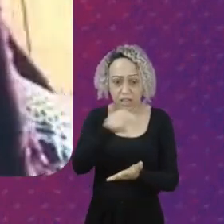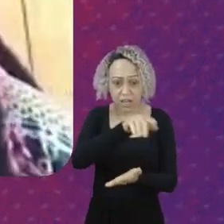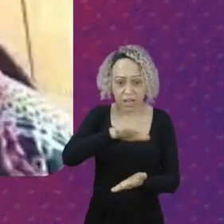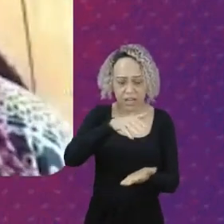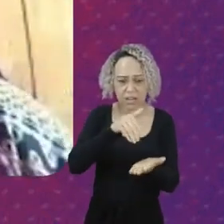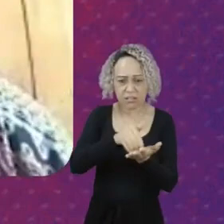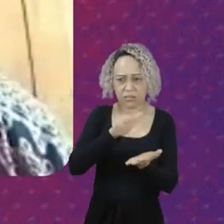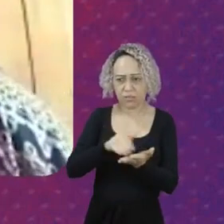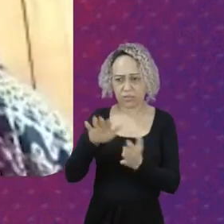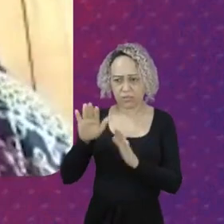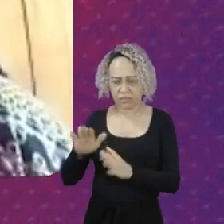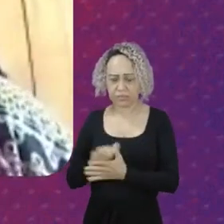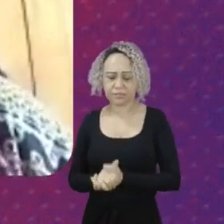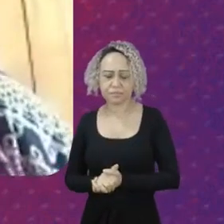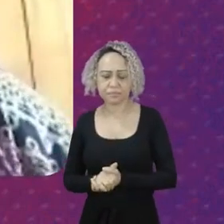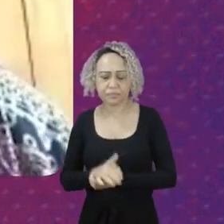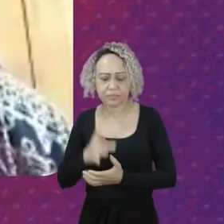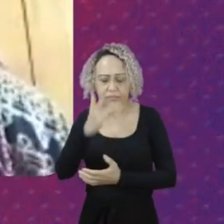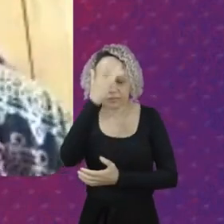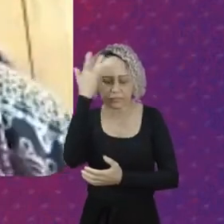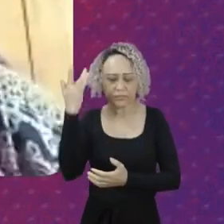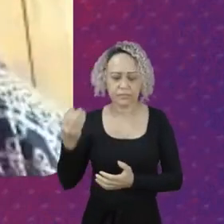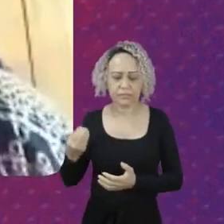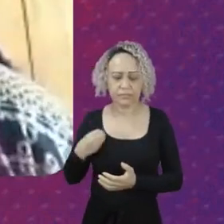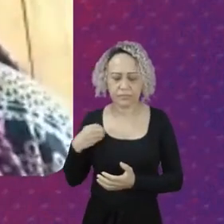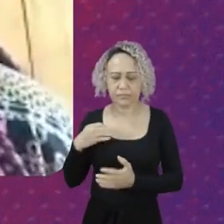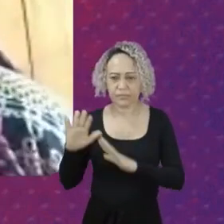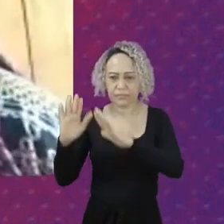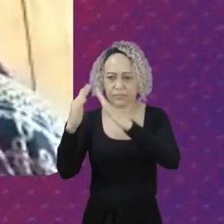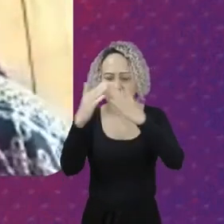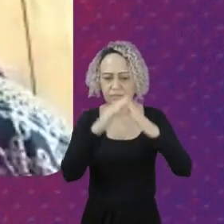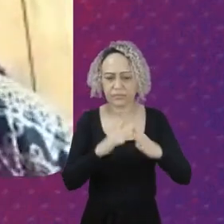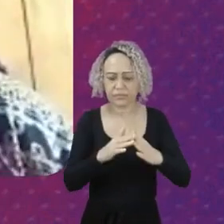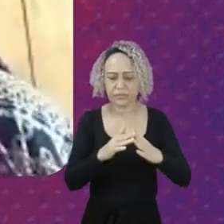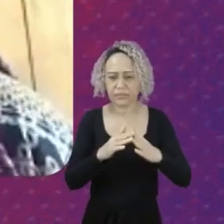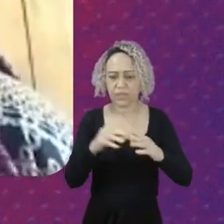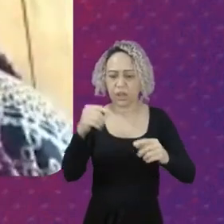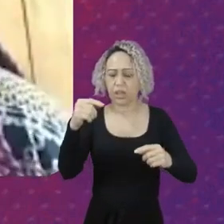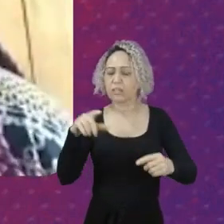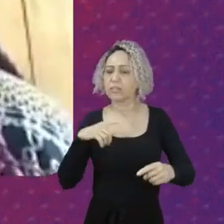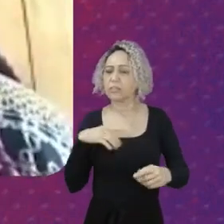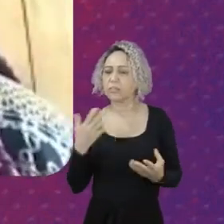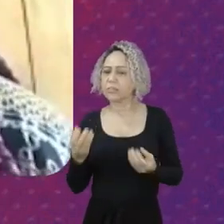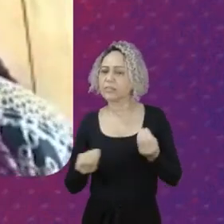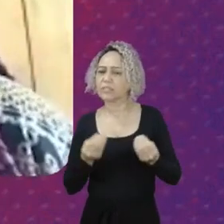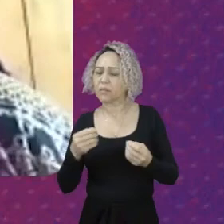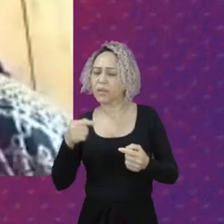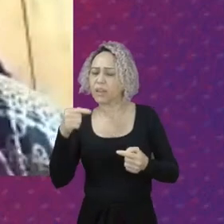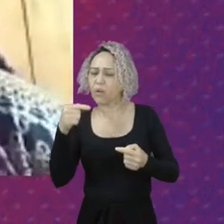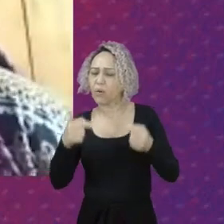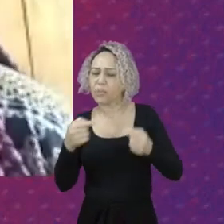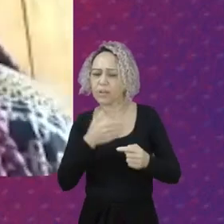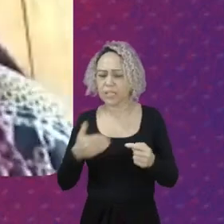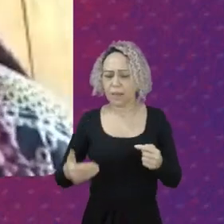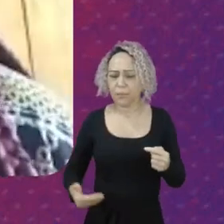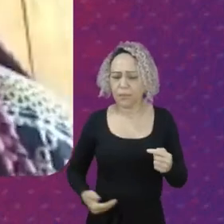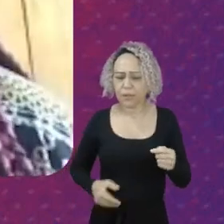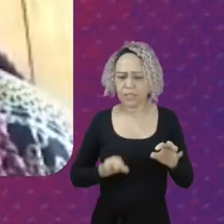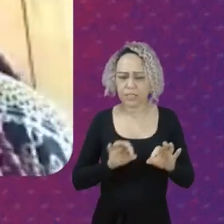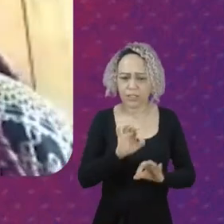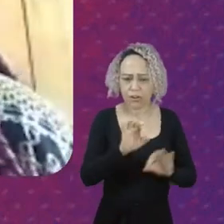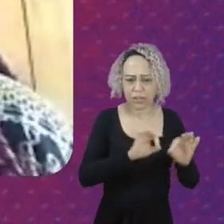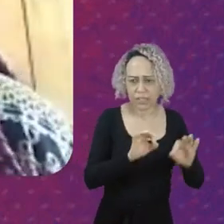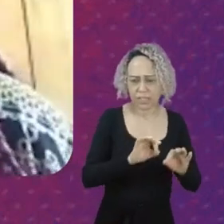dos favelados e faveladas, uma política pública de urbanização de favelas. Programas